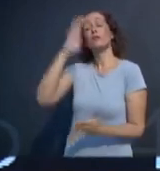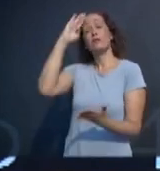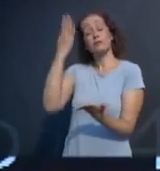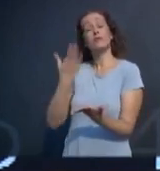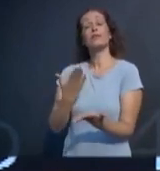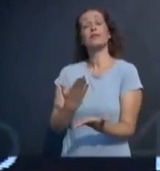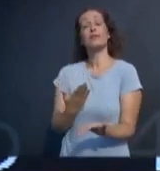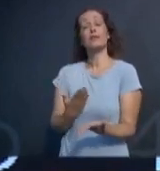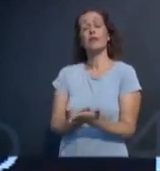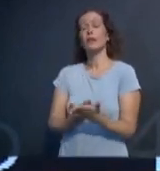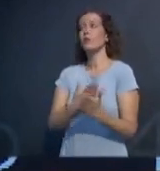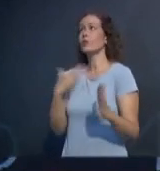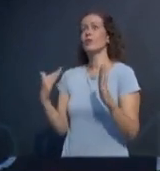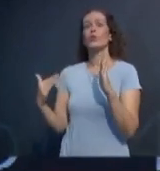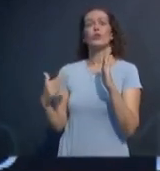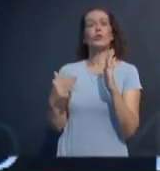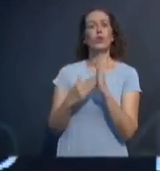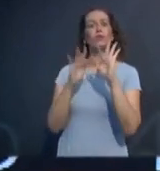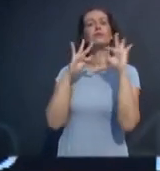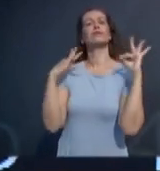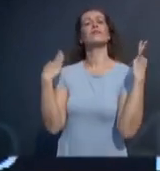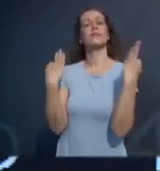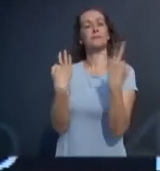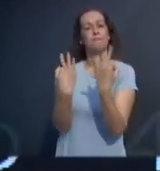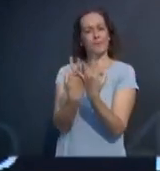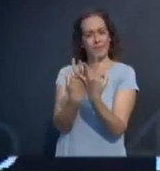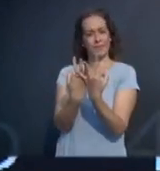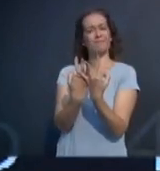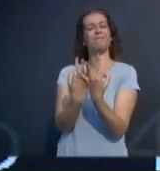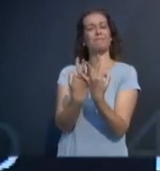ele e toda a sua casa.